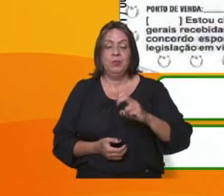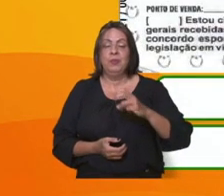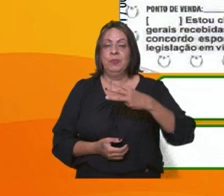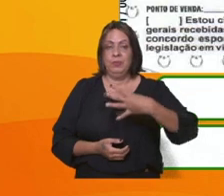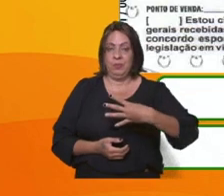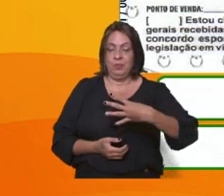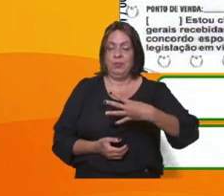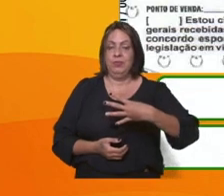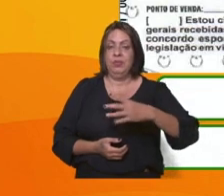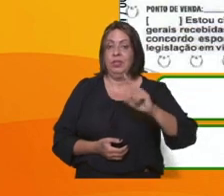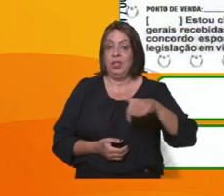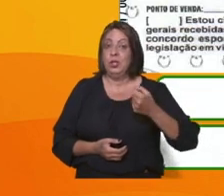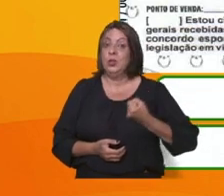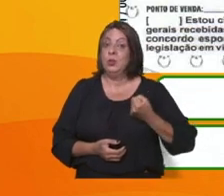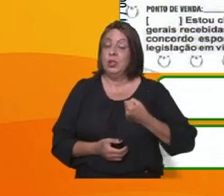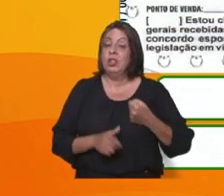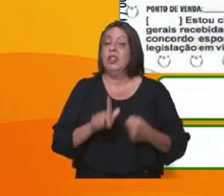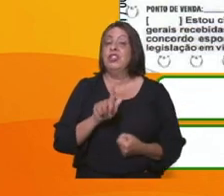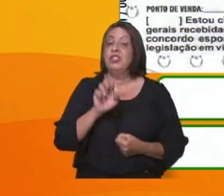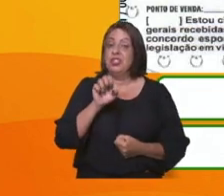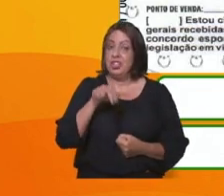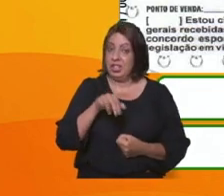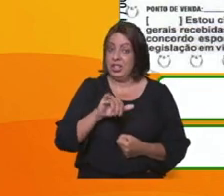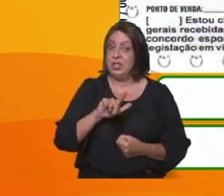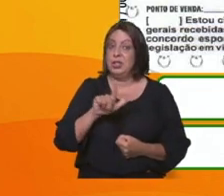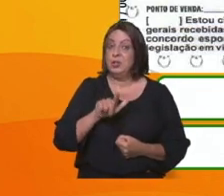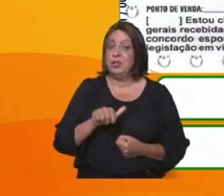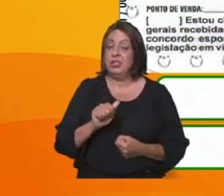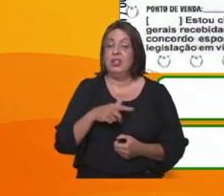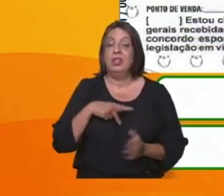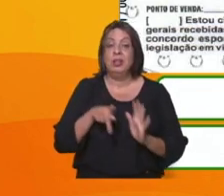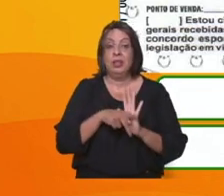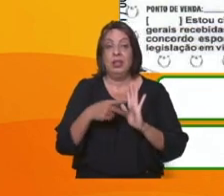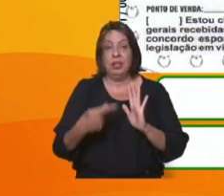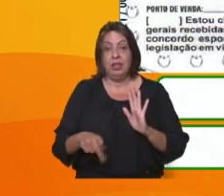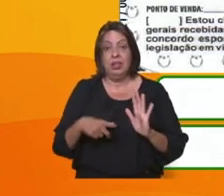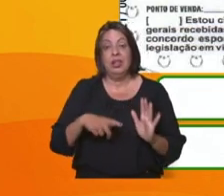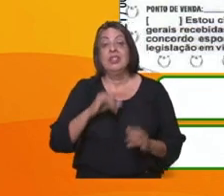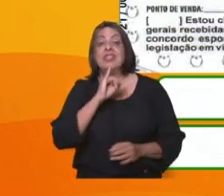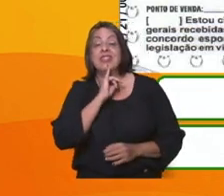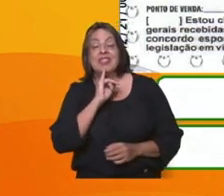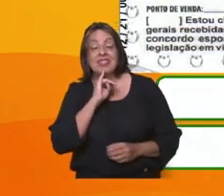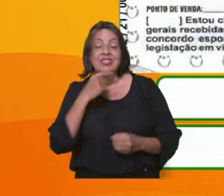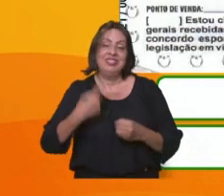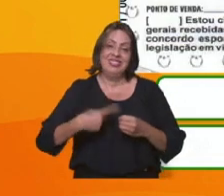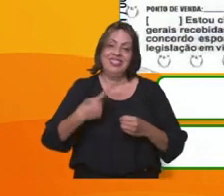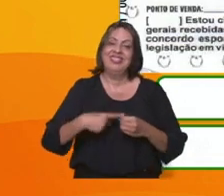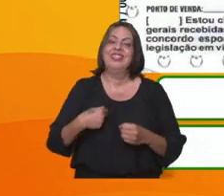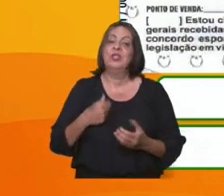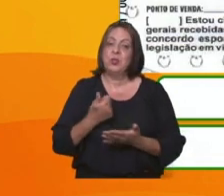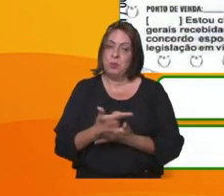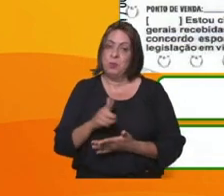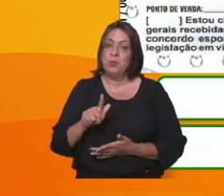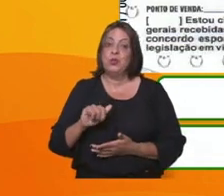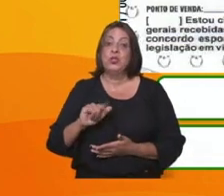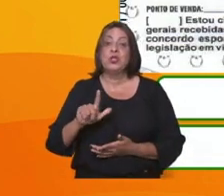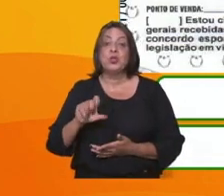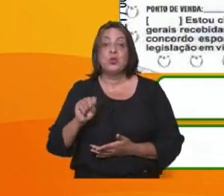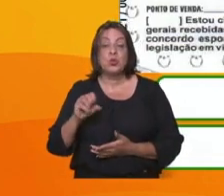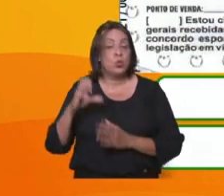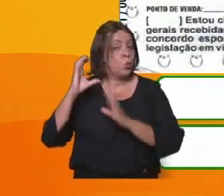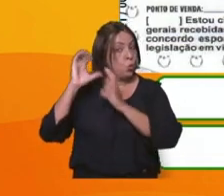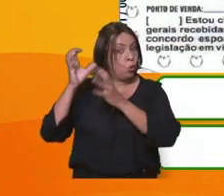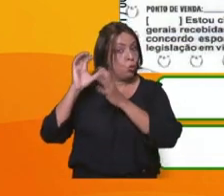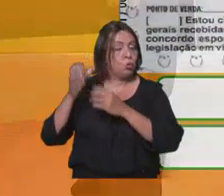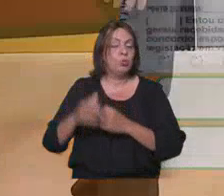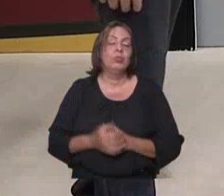103754, numeração aí da Genilza Oliveira Freitas, moradora de Itabaiana, adquiriu com Gilson do Coco, lá da